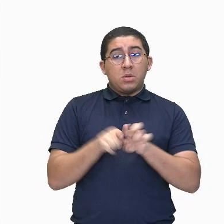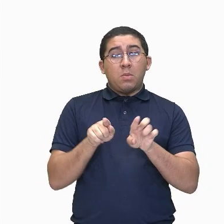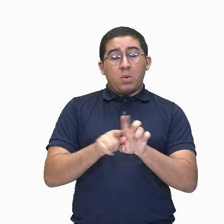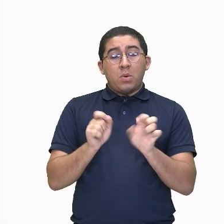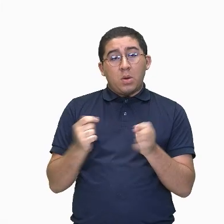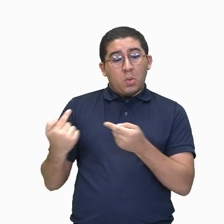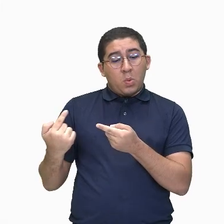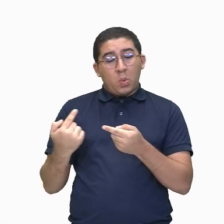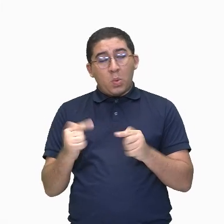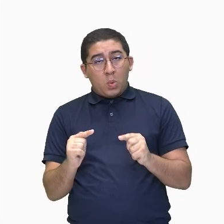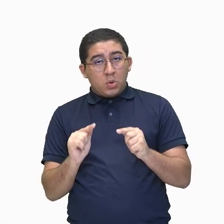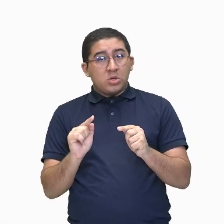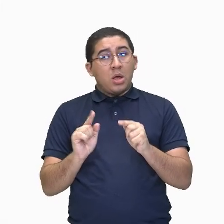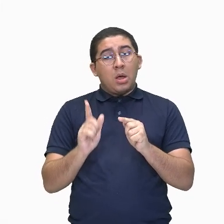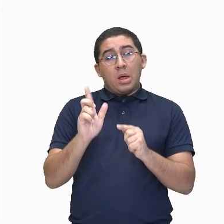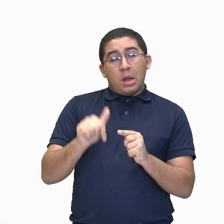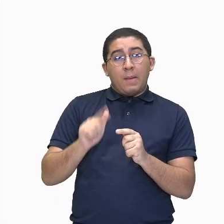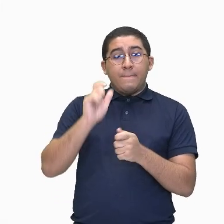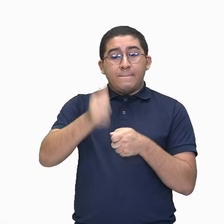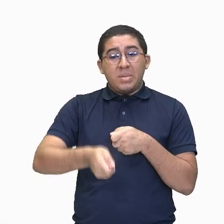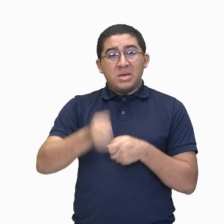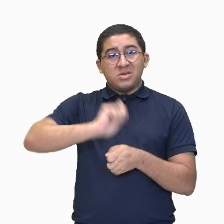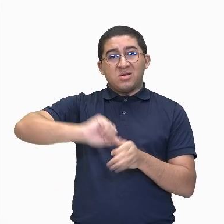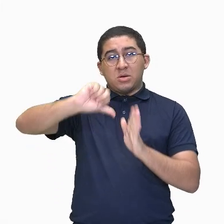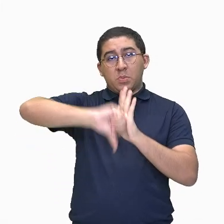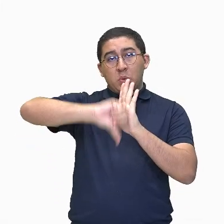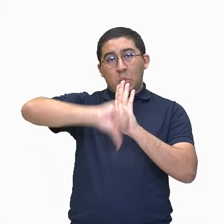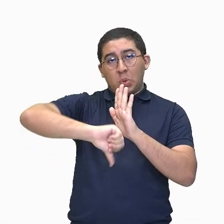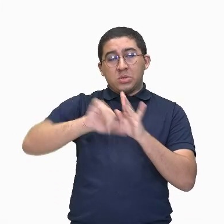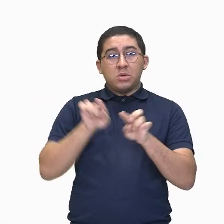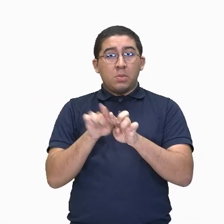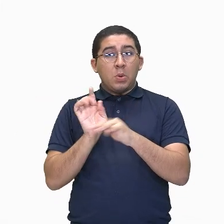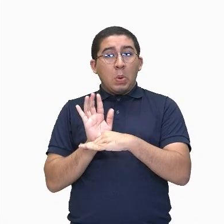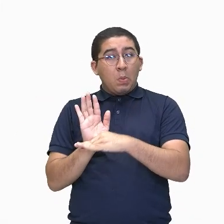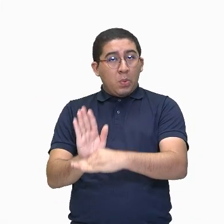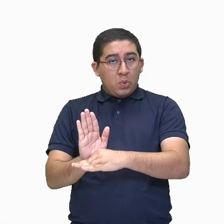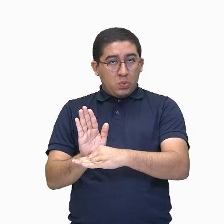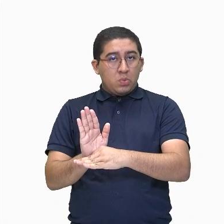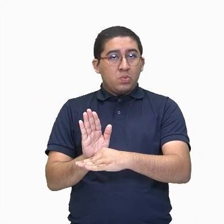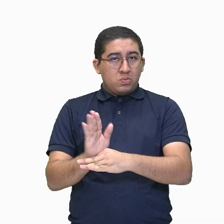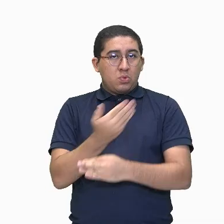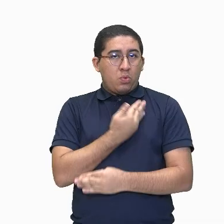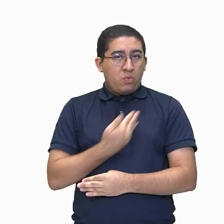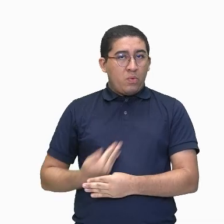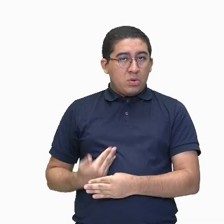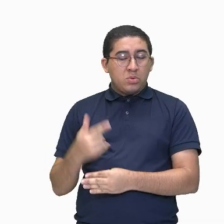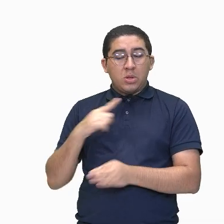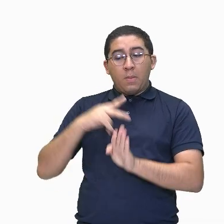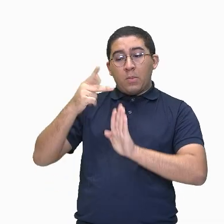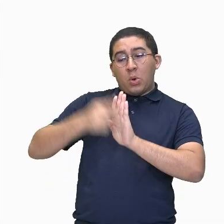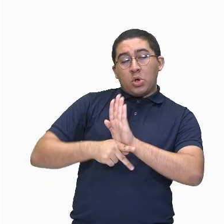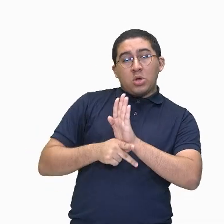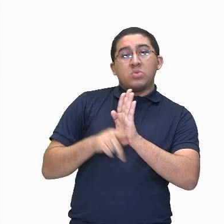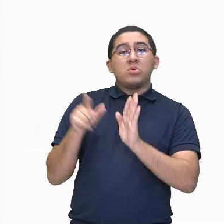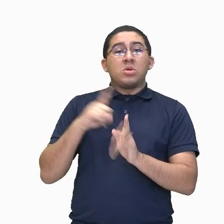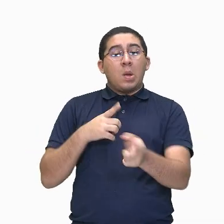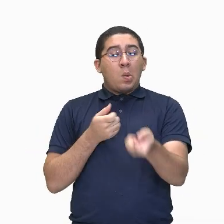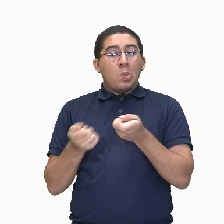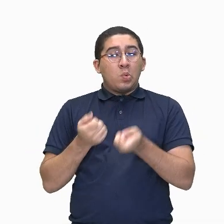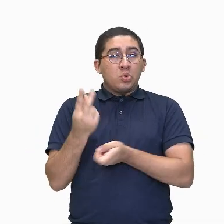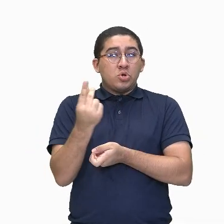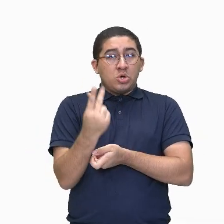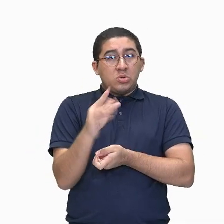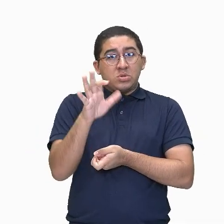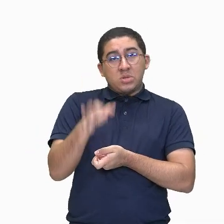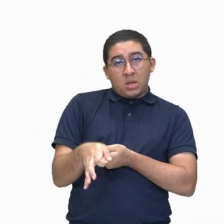a pesca ilegal e o apoio do governo, com programas que ajudem a manter o preço justo para nós. Ou